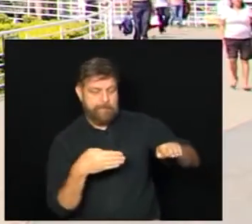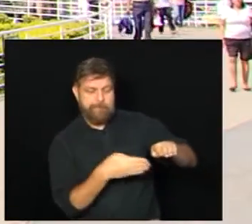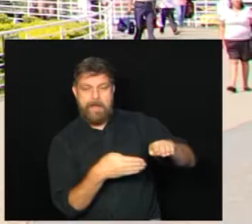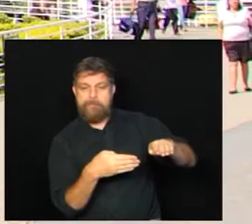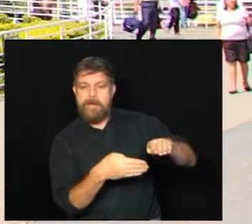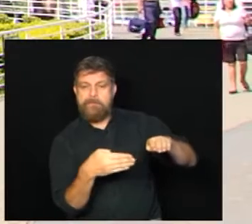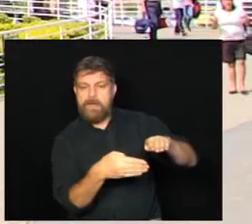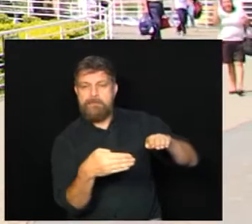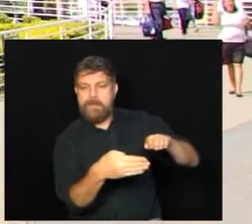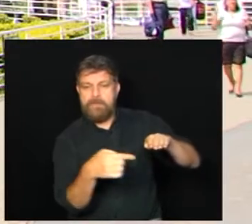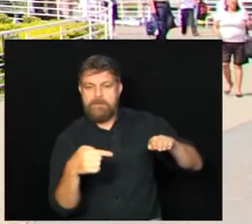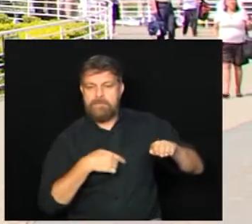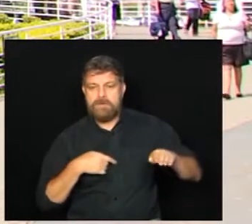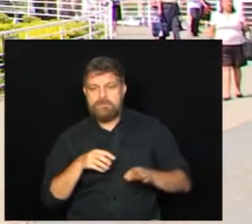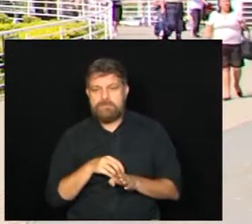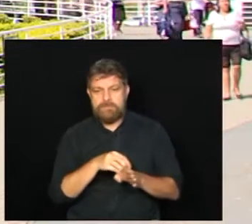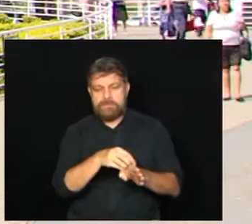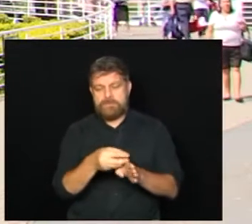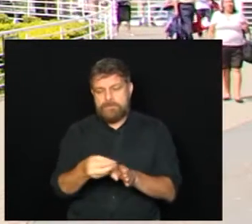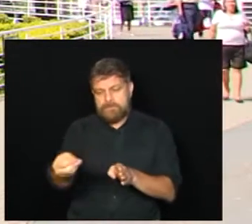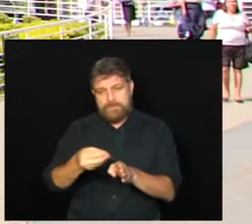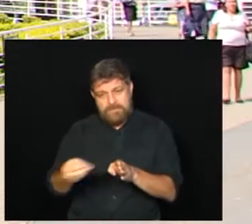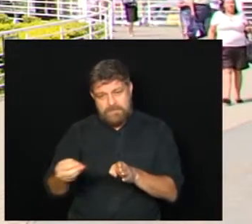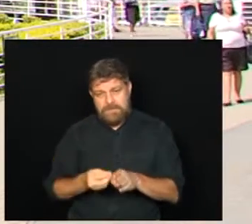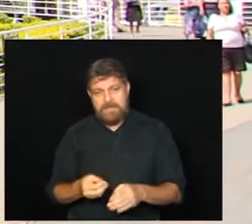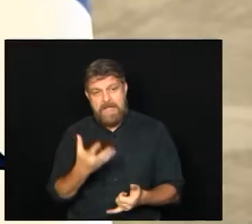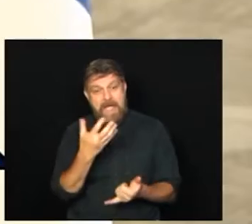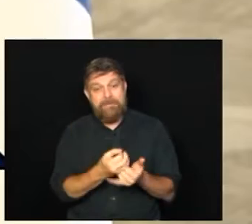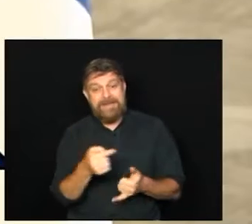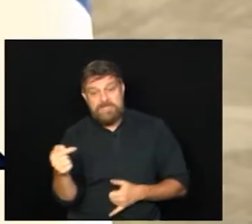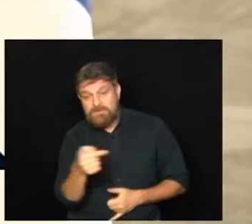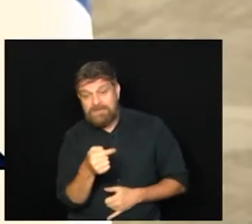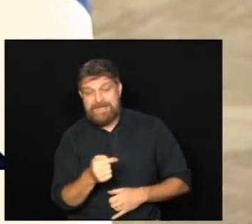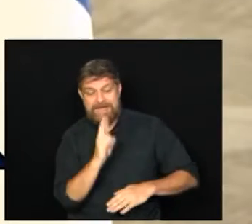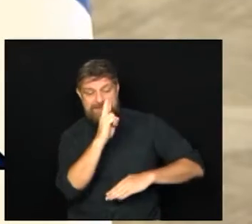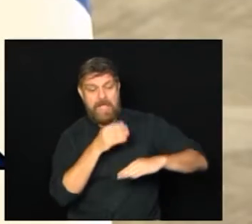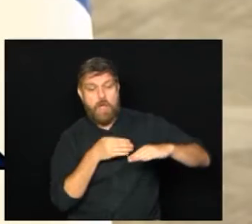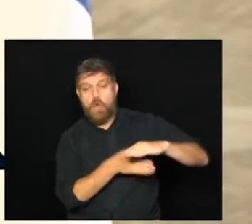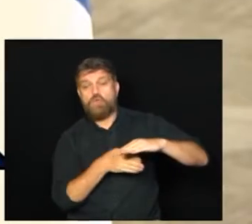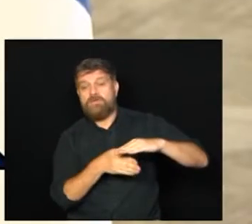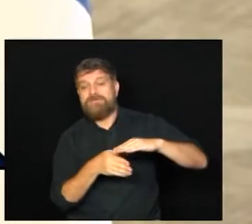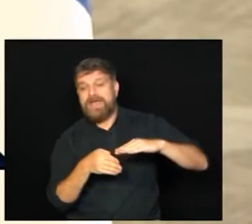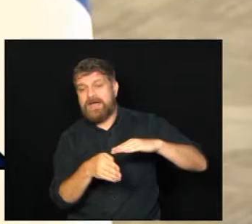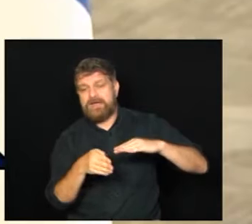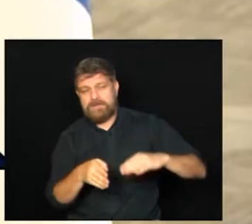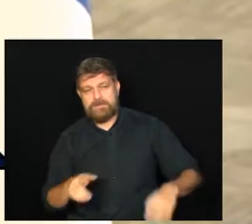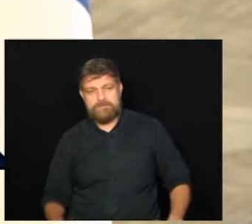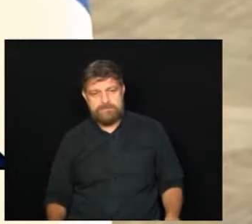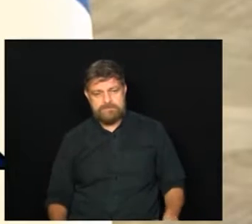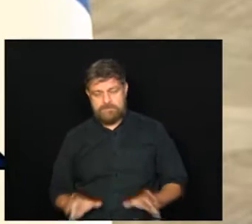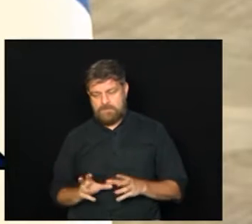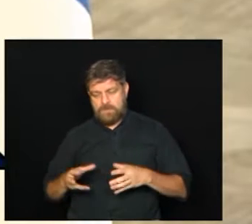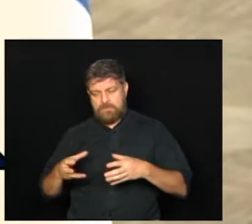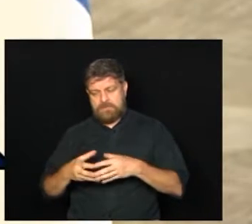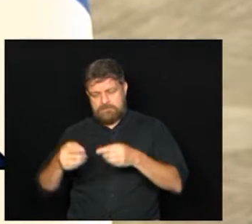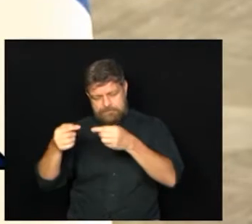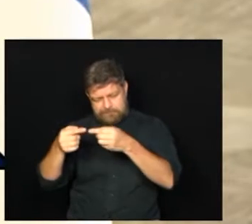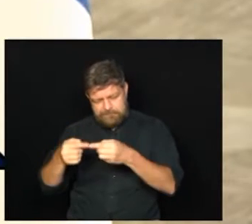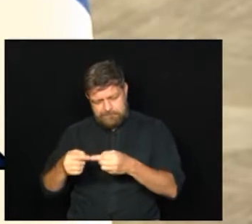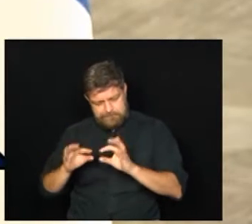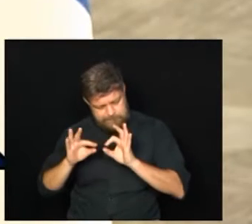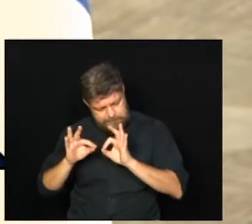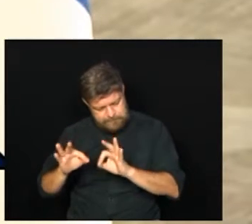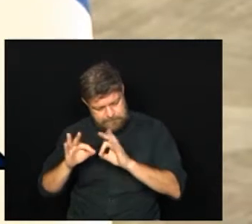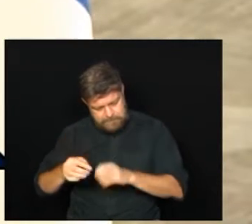estacionamento para os serviços de aplicativo na região da rodoviária. Então, é uma comissão que vem em boa hora e vai permitir